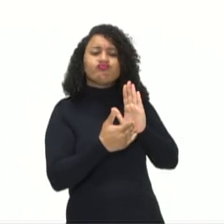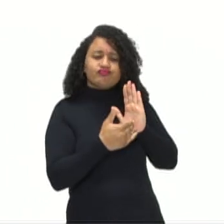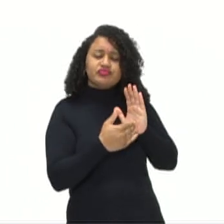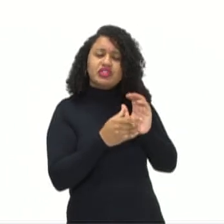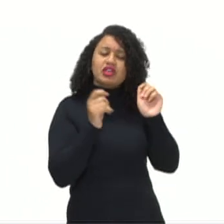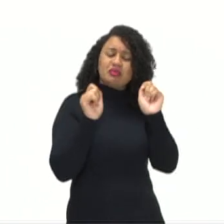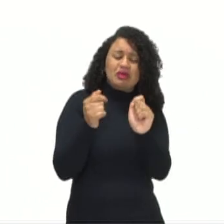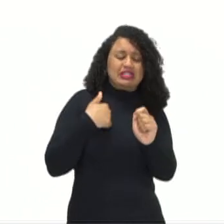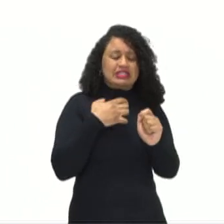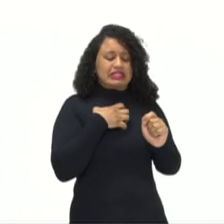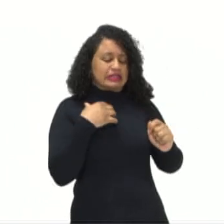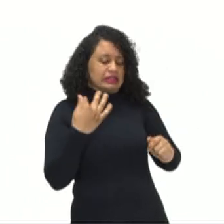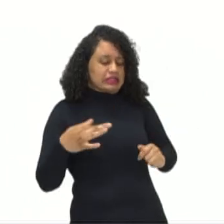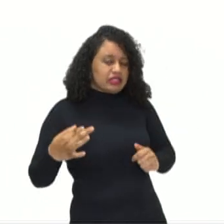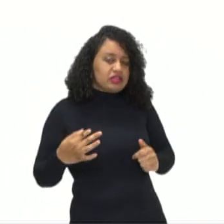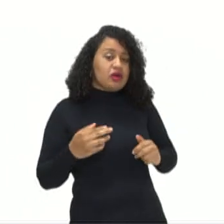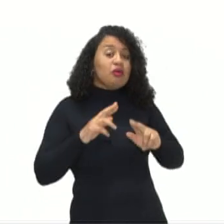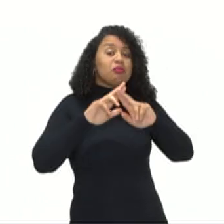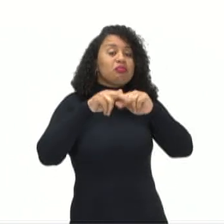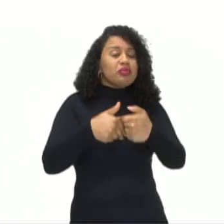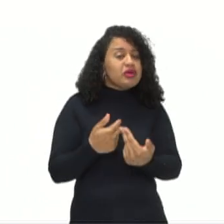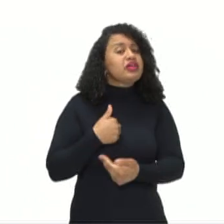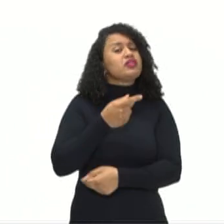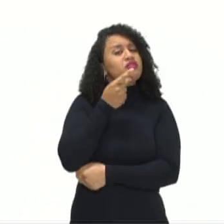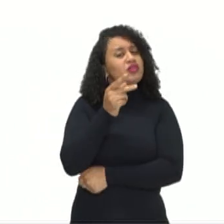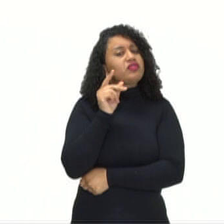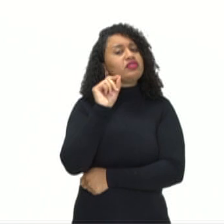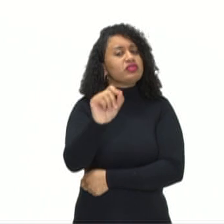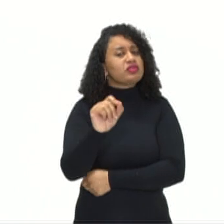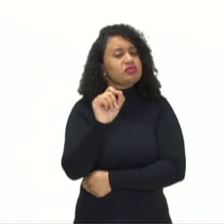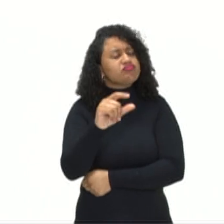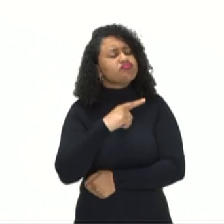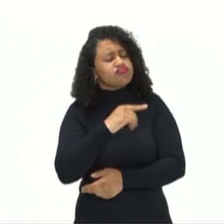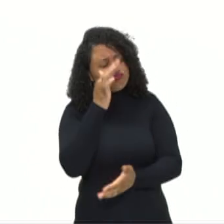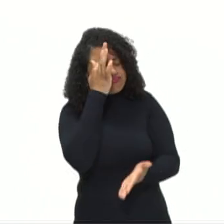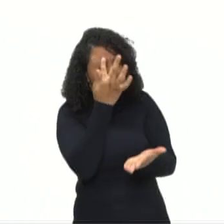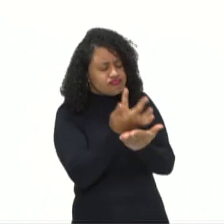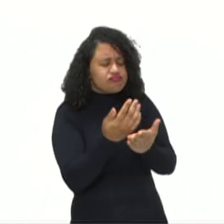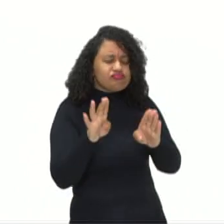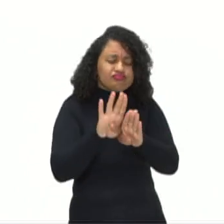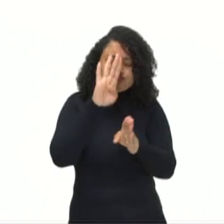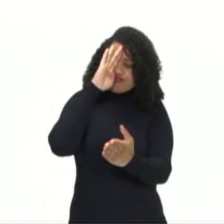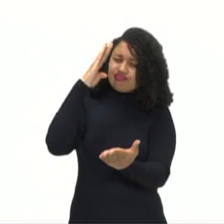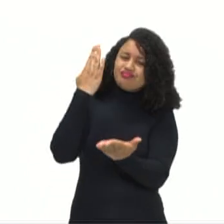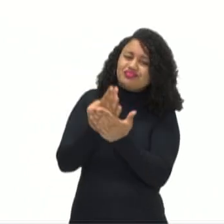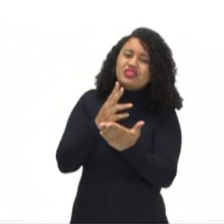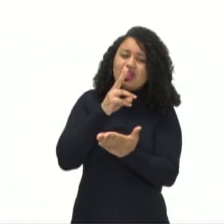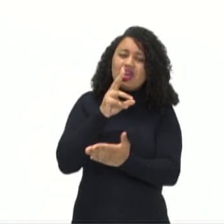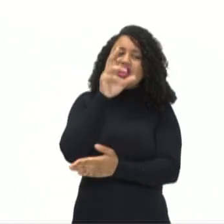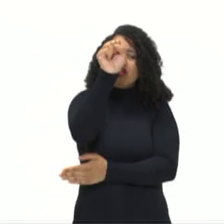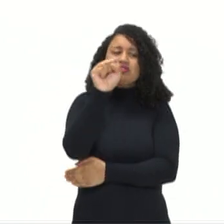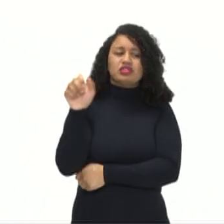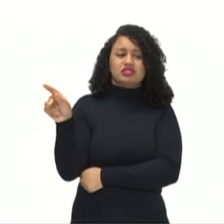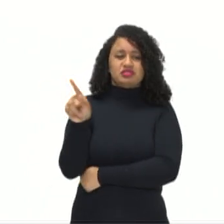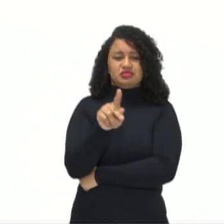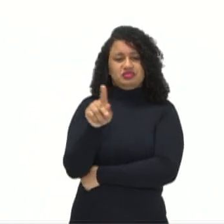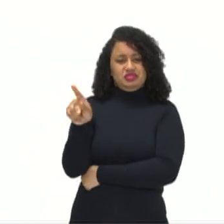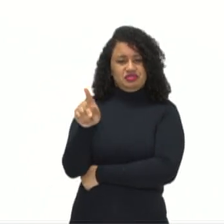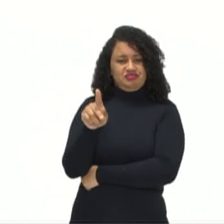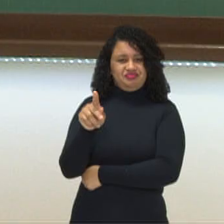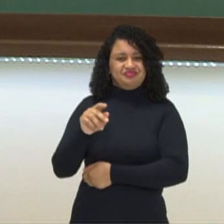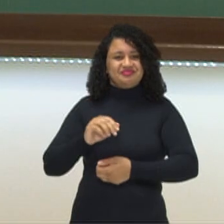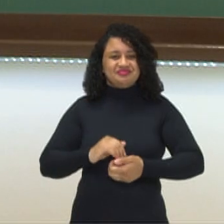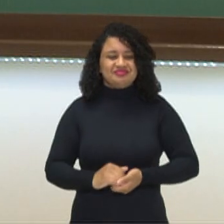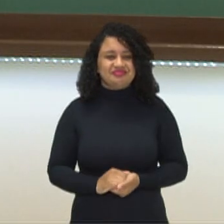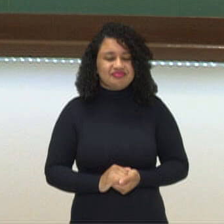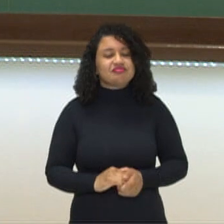possa causar dor. Por isso eu tenho dito, tenho fé e acredito na força do professor.